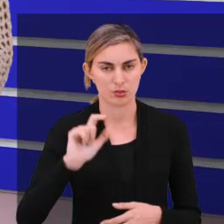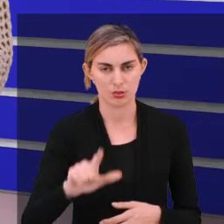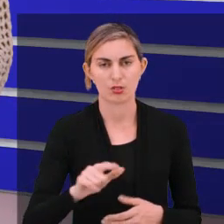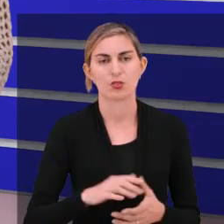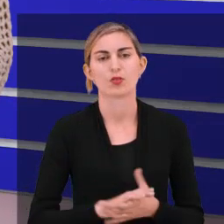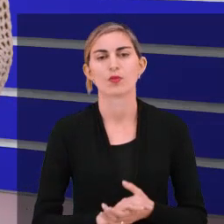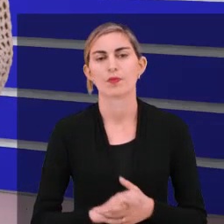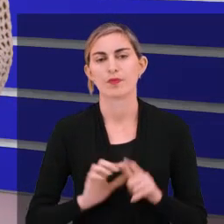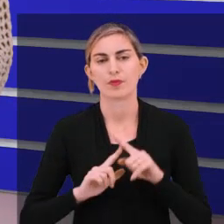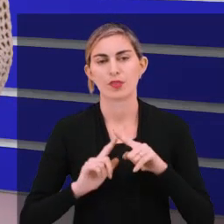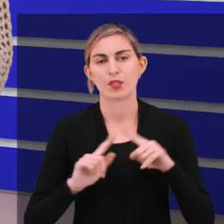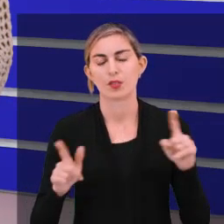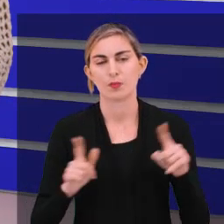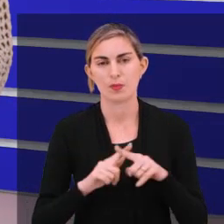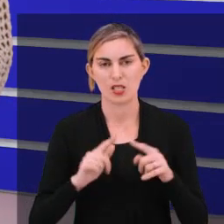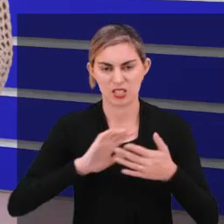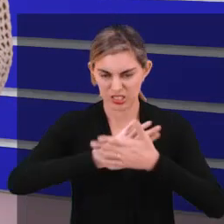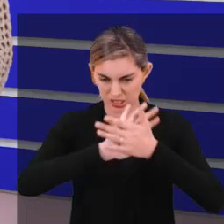a